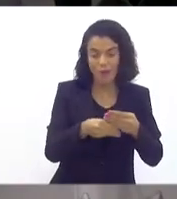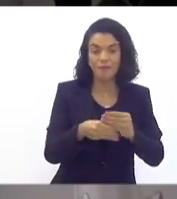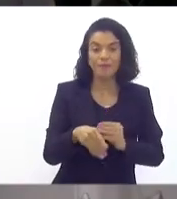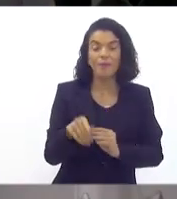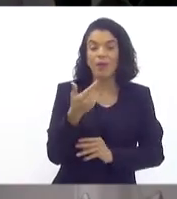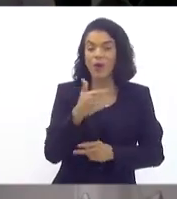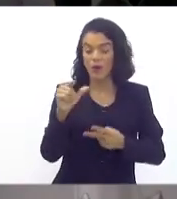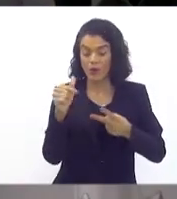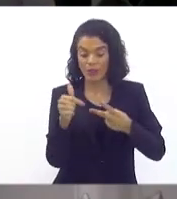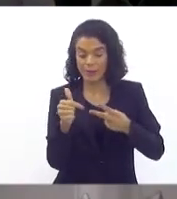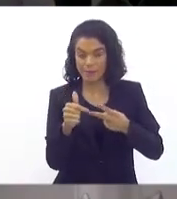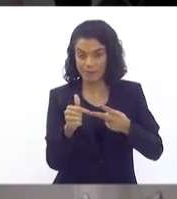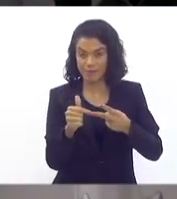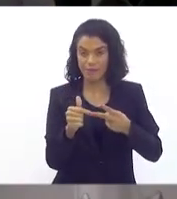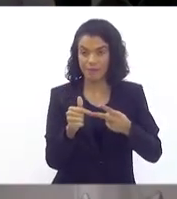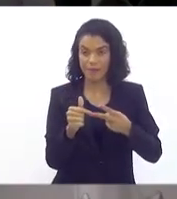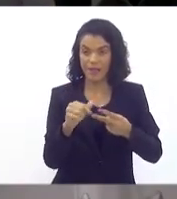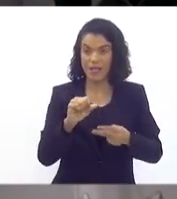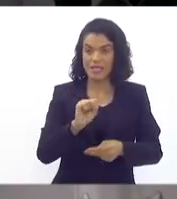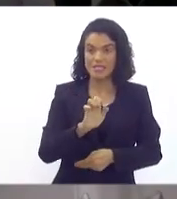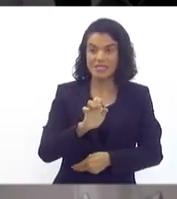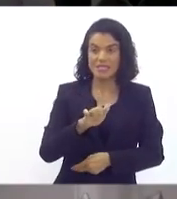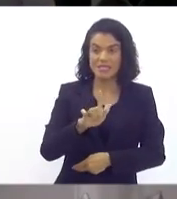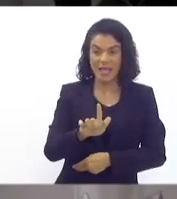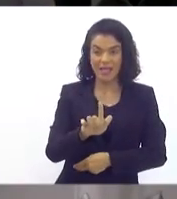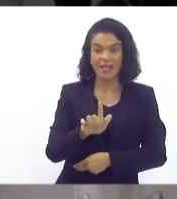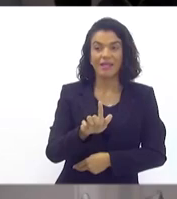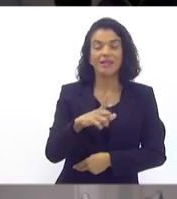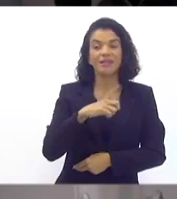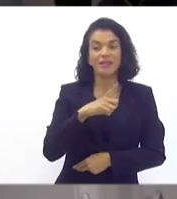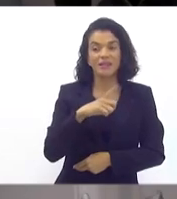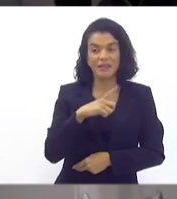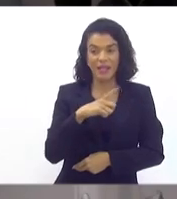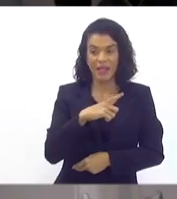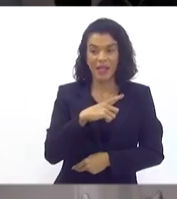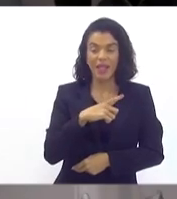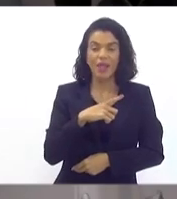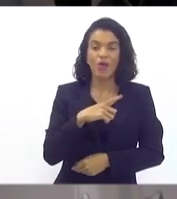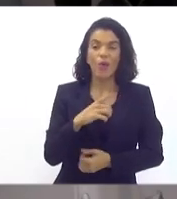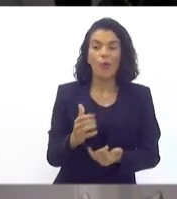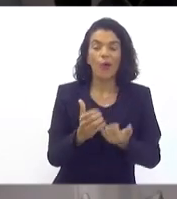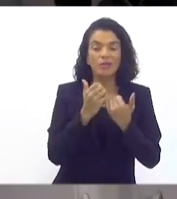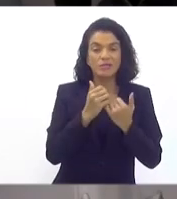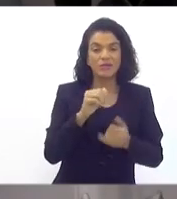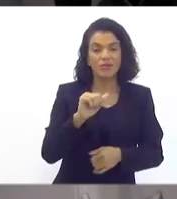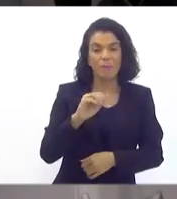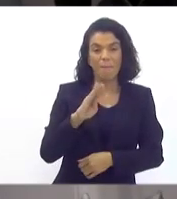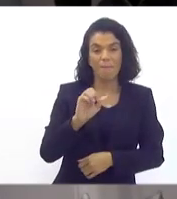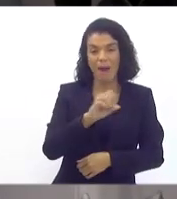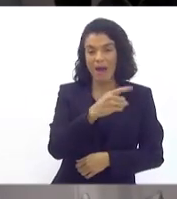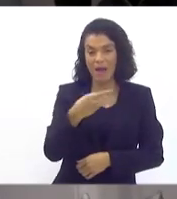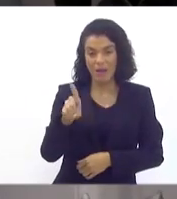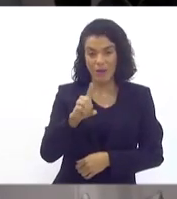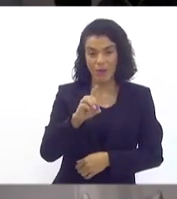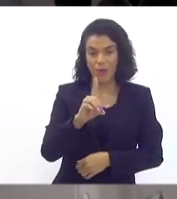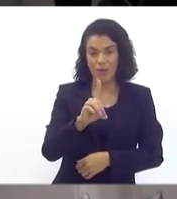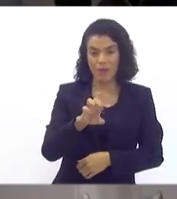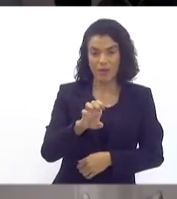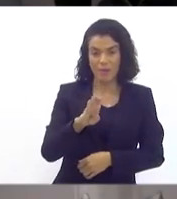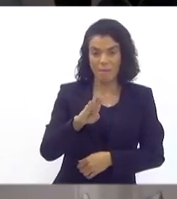outra coisa a segue ela possuía um Acervo do Barão de Mauá de mais de 100 mil item